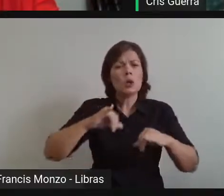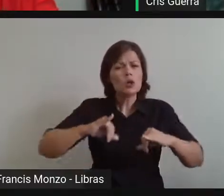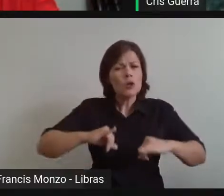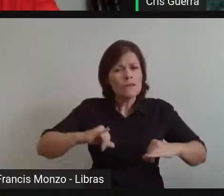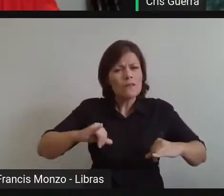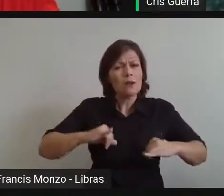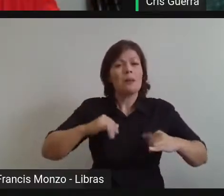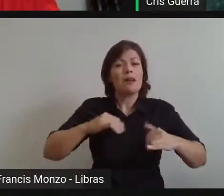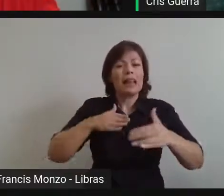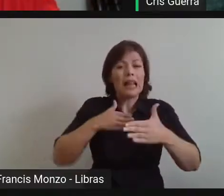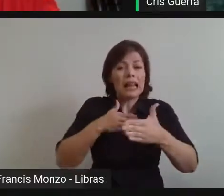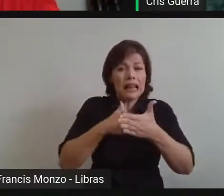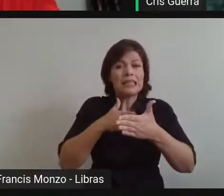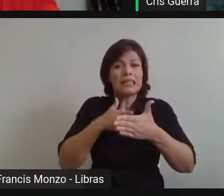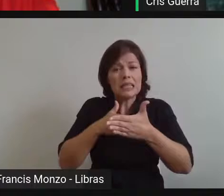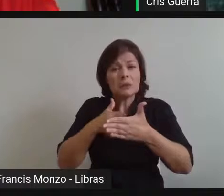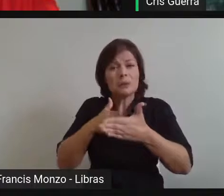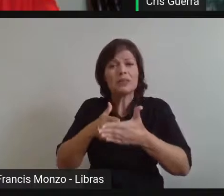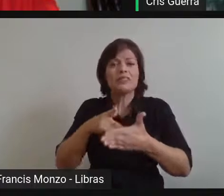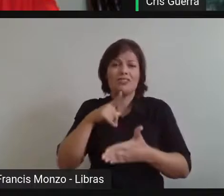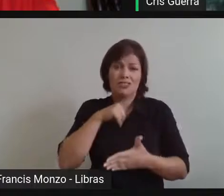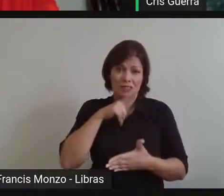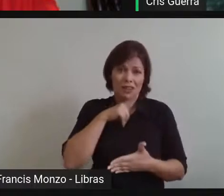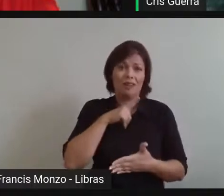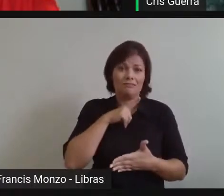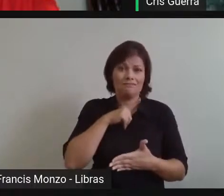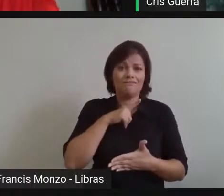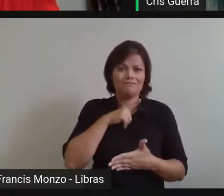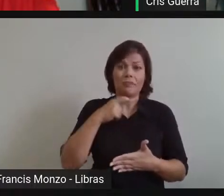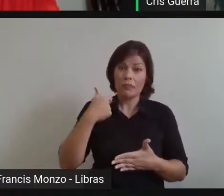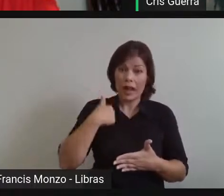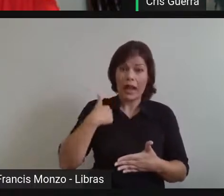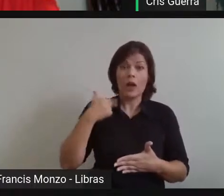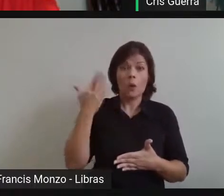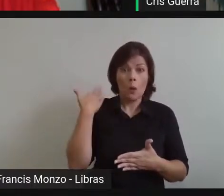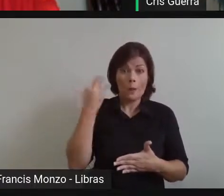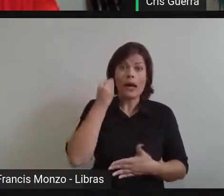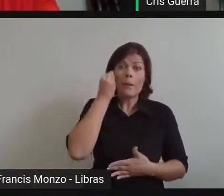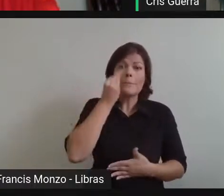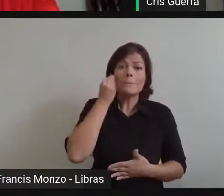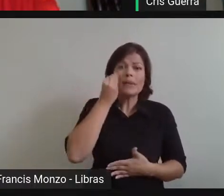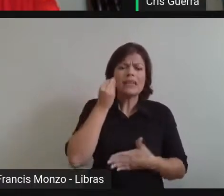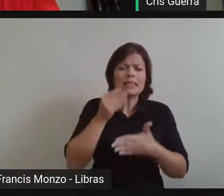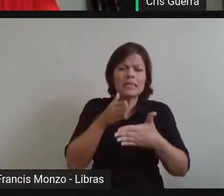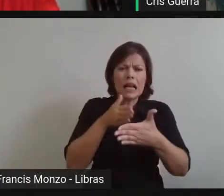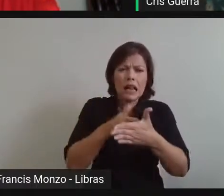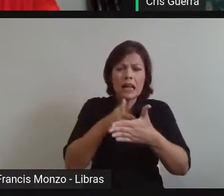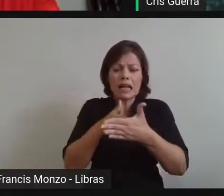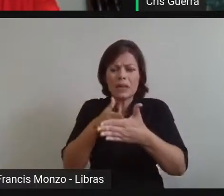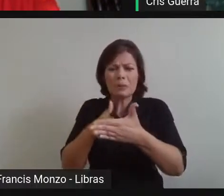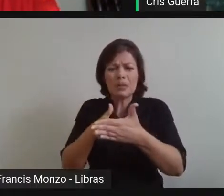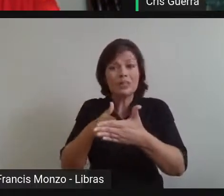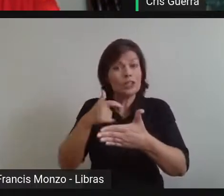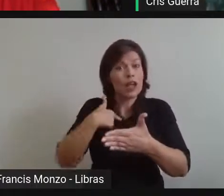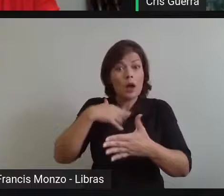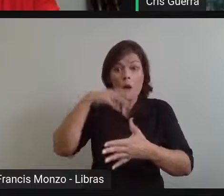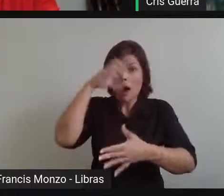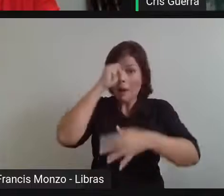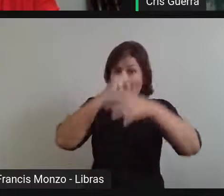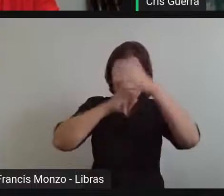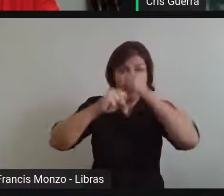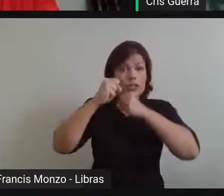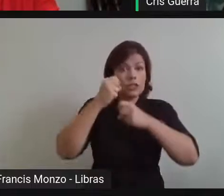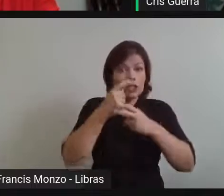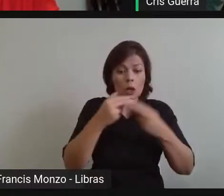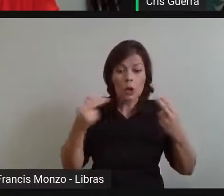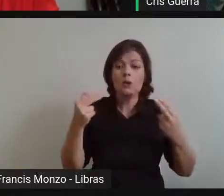limite. O que o limite fez comigo? O limite me colocou coisas que eu jamais imaginava que eu podia fazer,